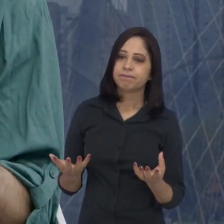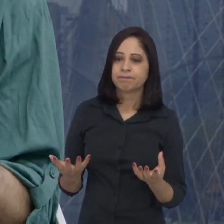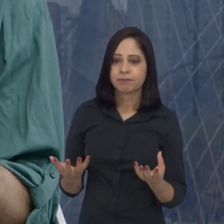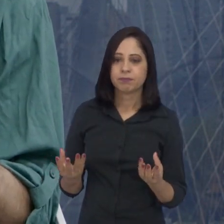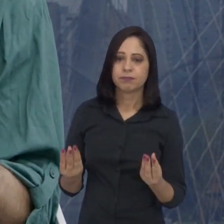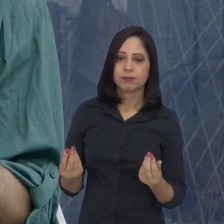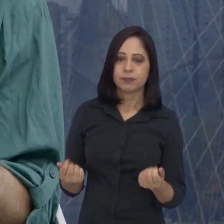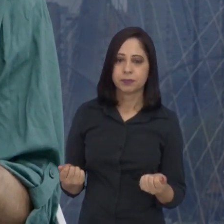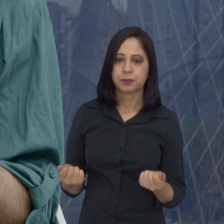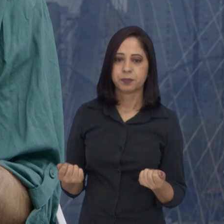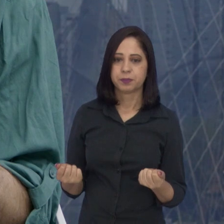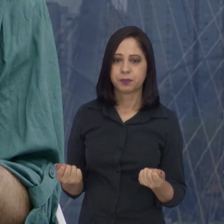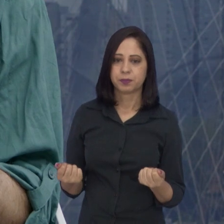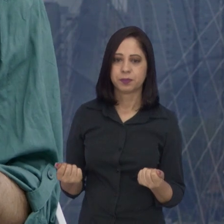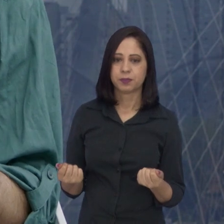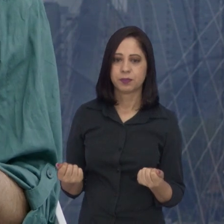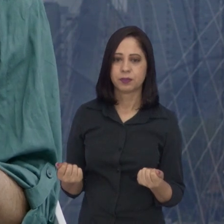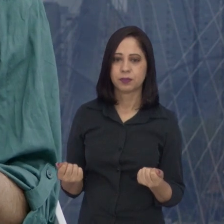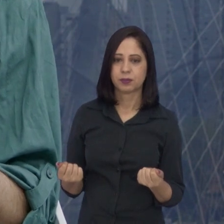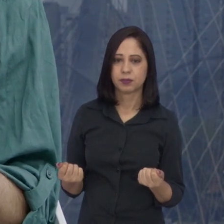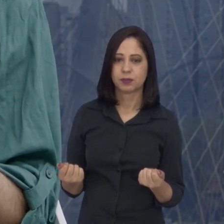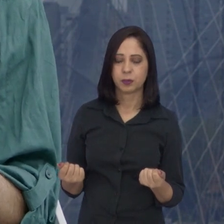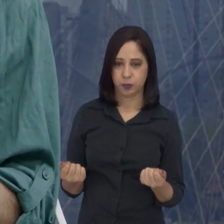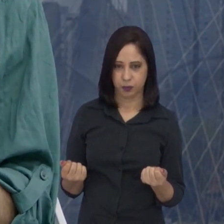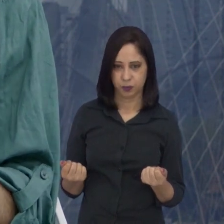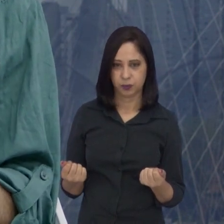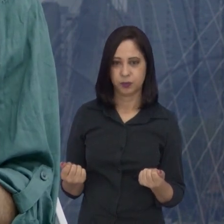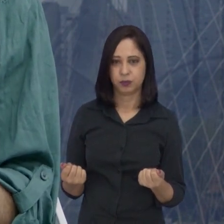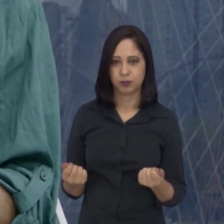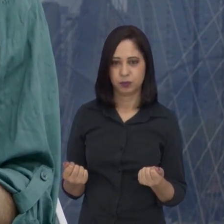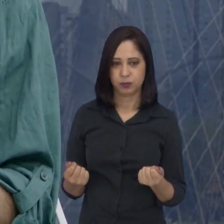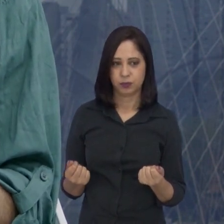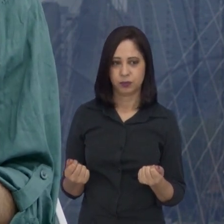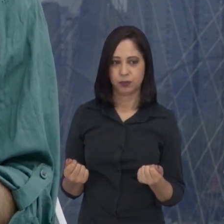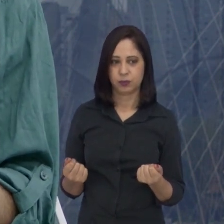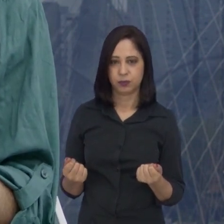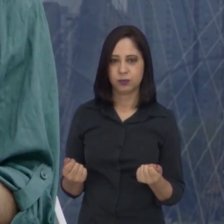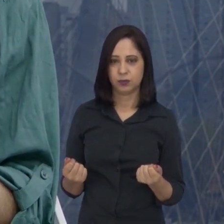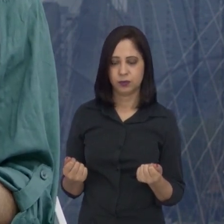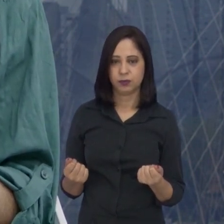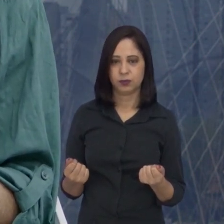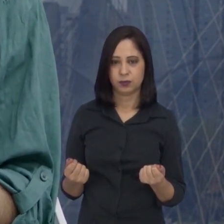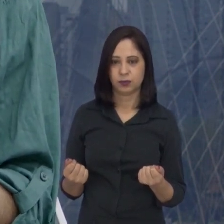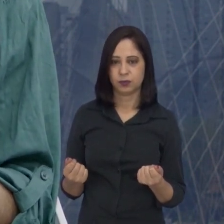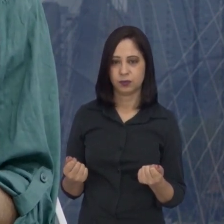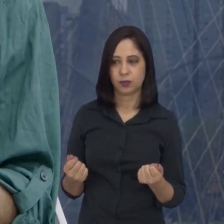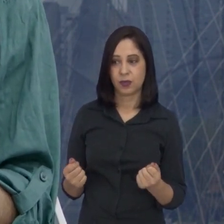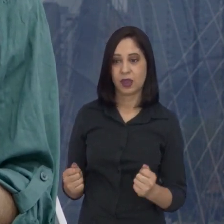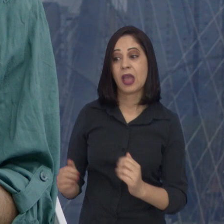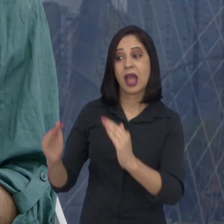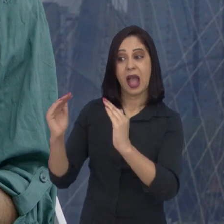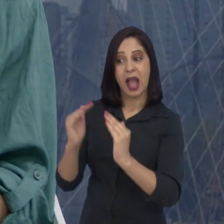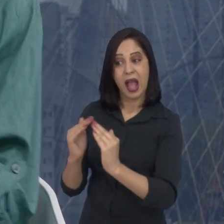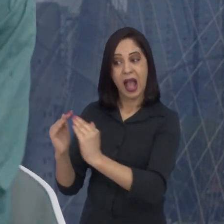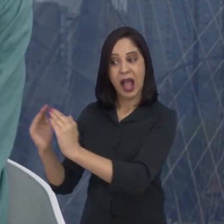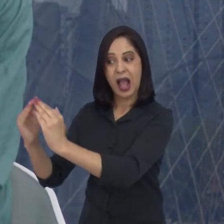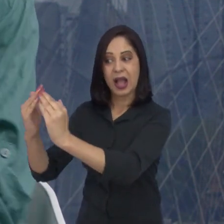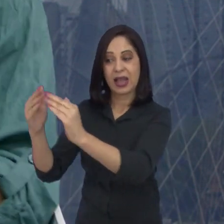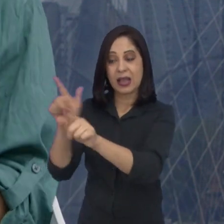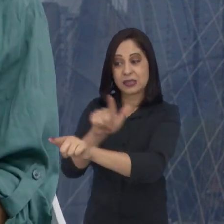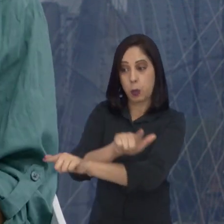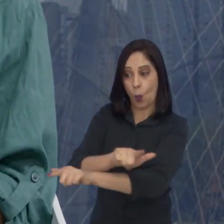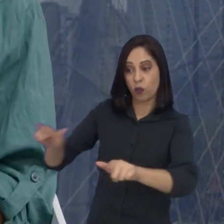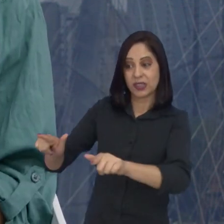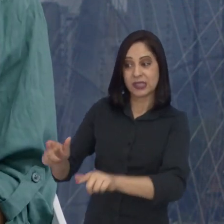6 vezes mais imóveis desocupados e vazios do que a fila